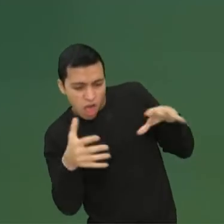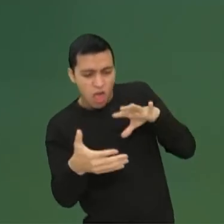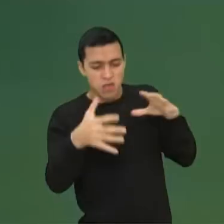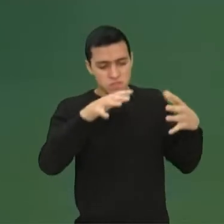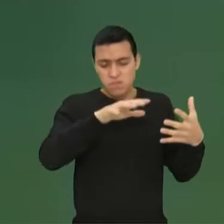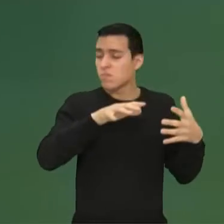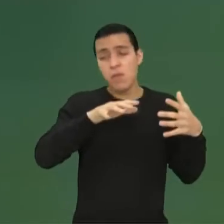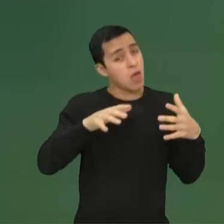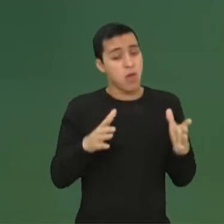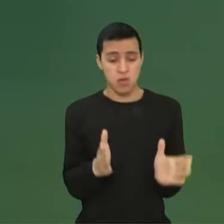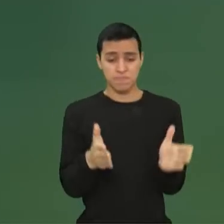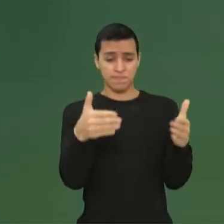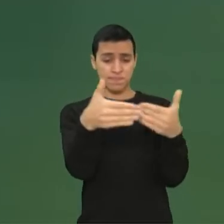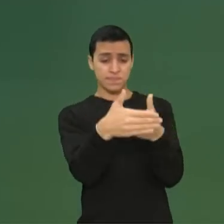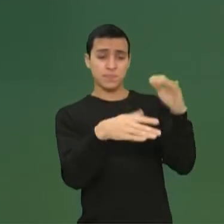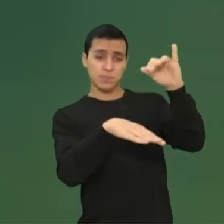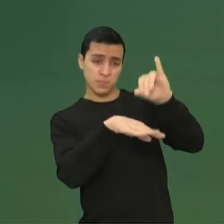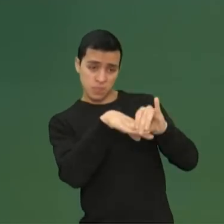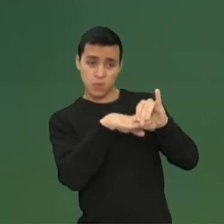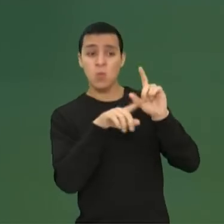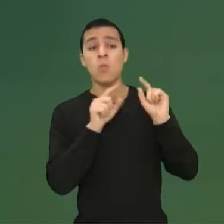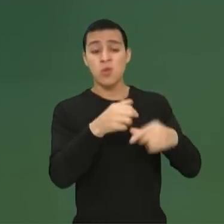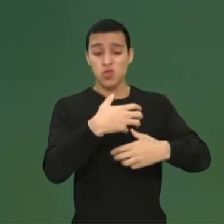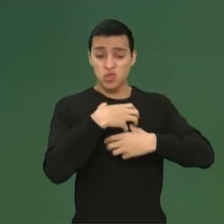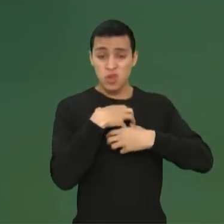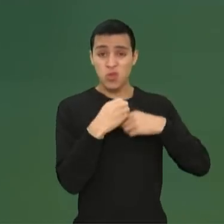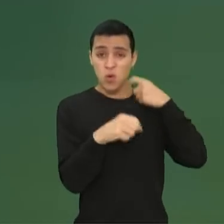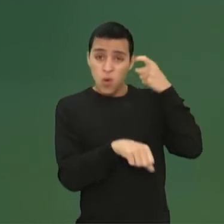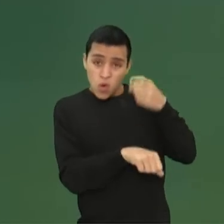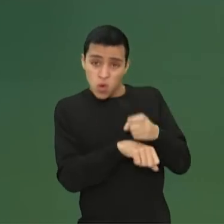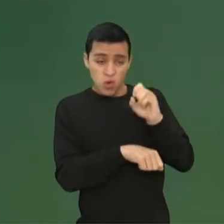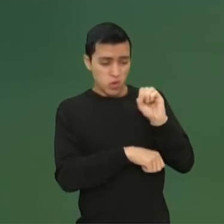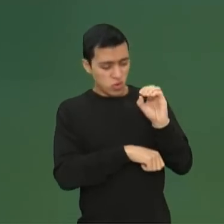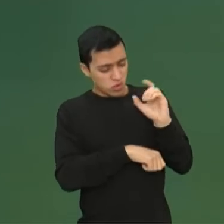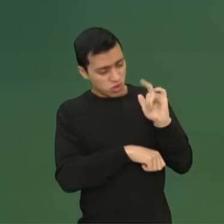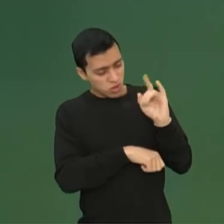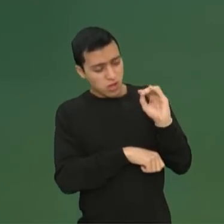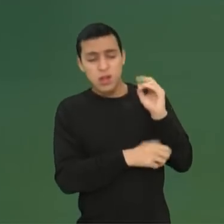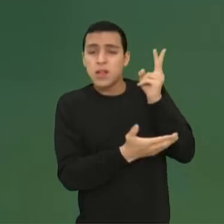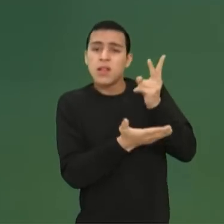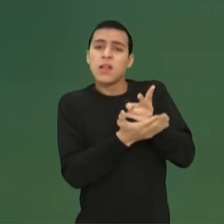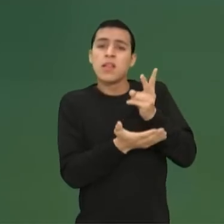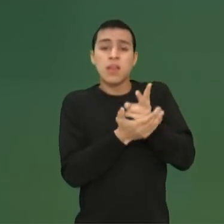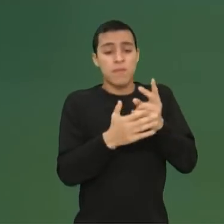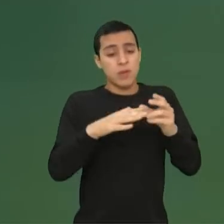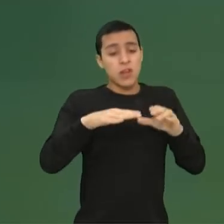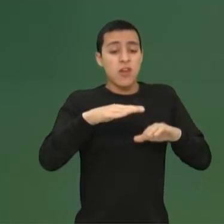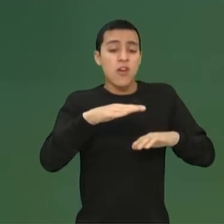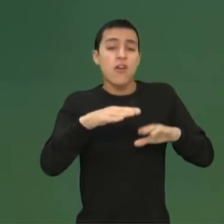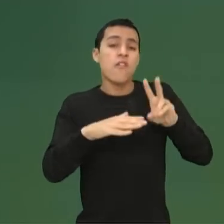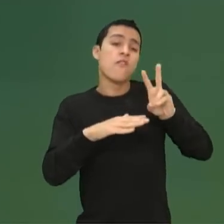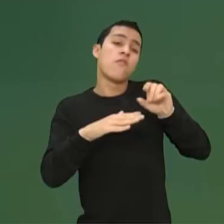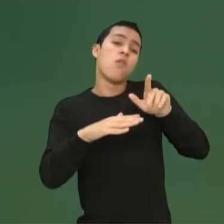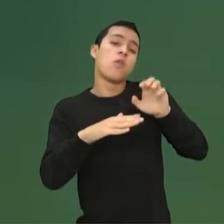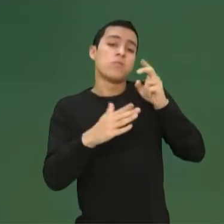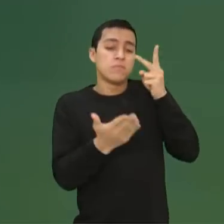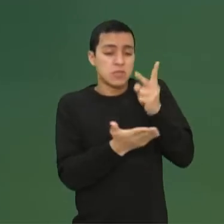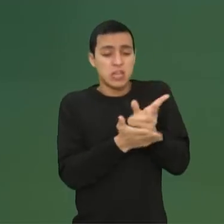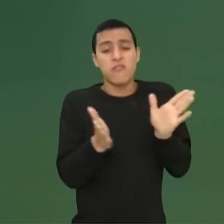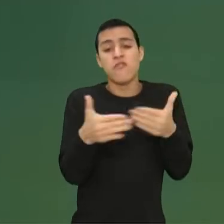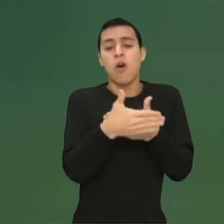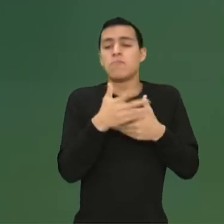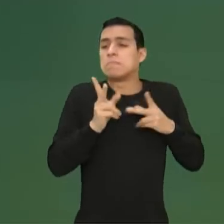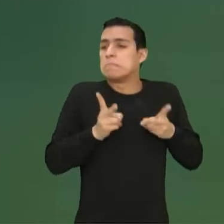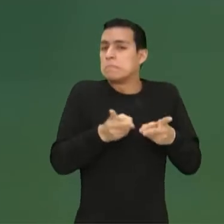circular. Então, um objeto, quando está no estado sólido, ele tende a ter seu volume e sua forma constantes,